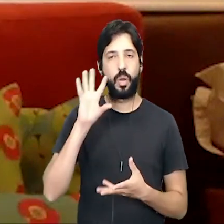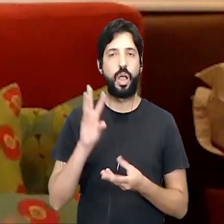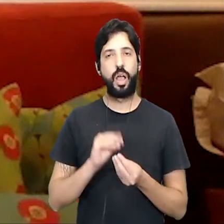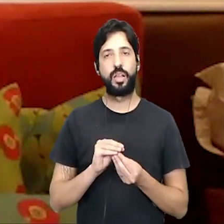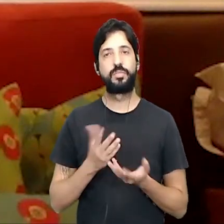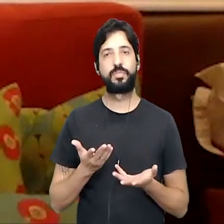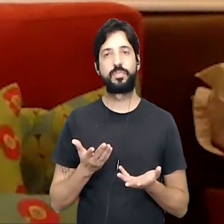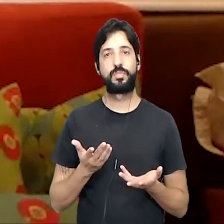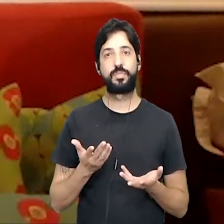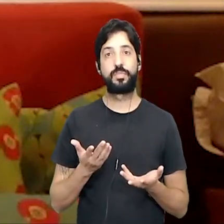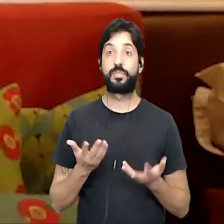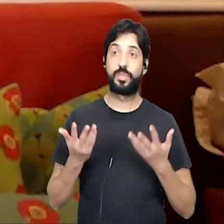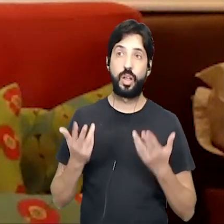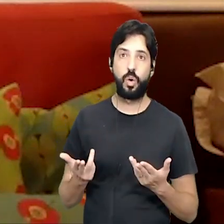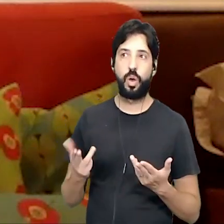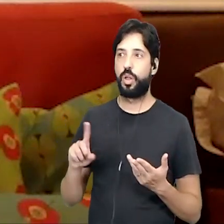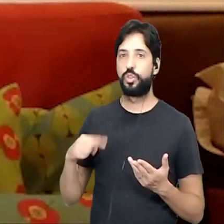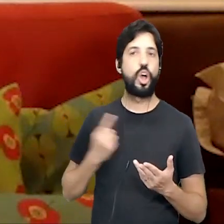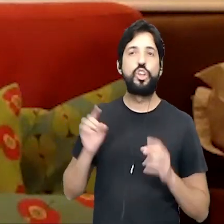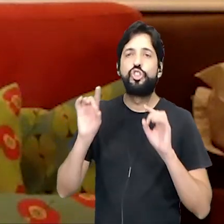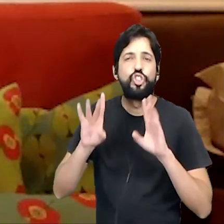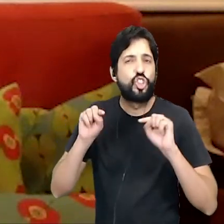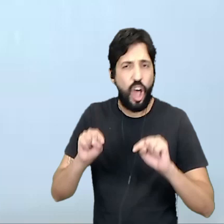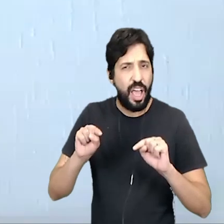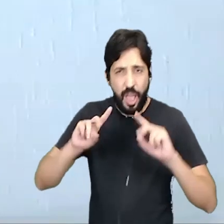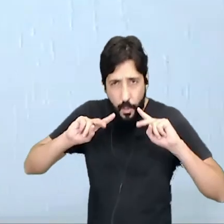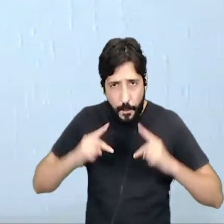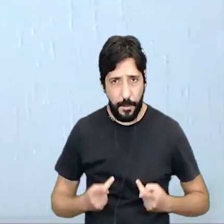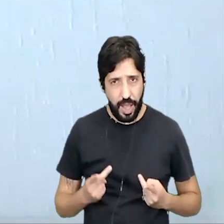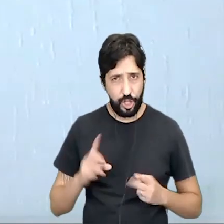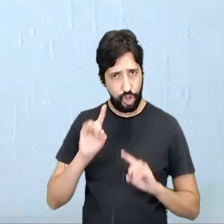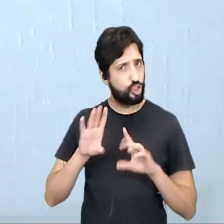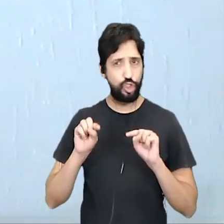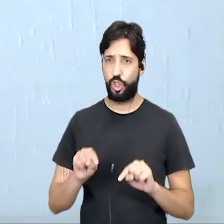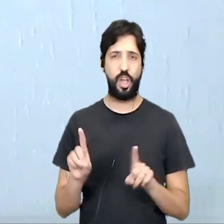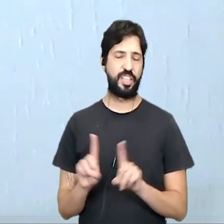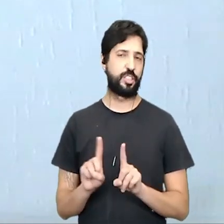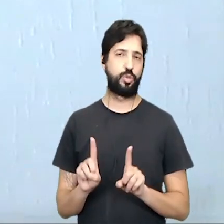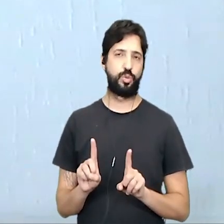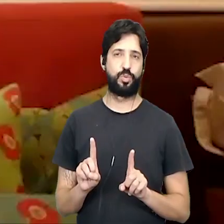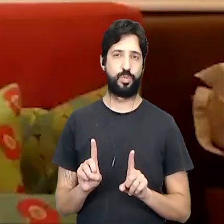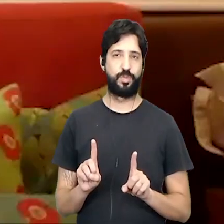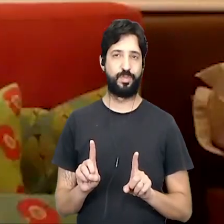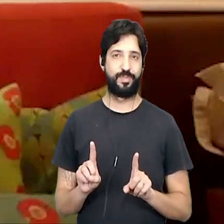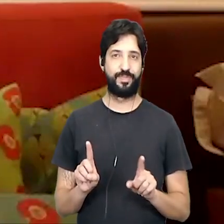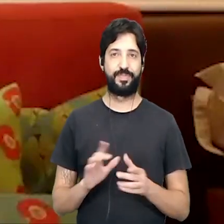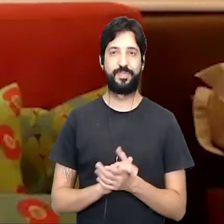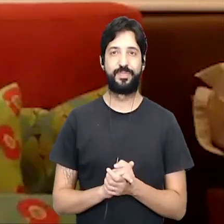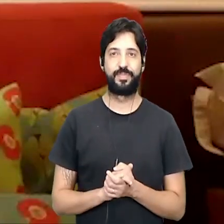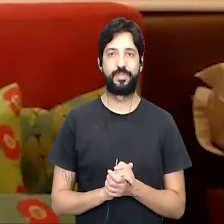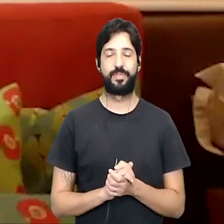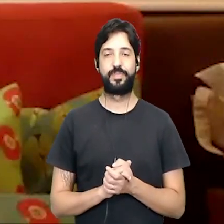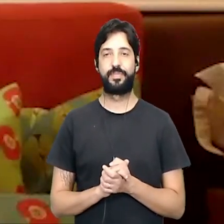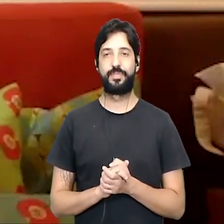forma, né? Assim, eu acho que tem uma... Como eu dizer, nós não somos só isso. A gente não é